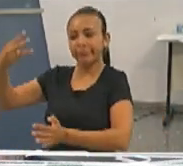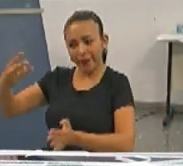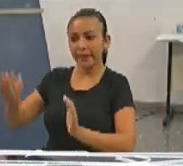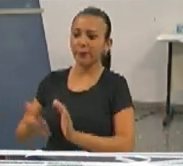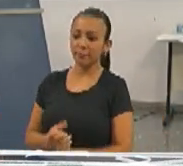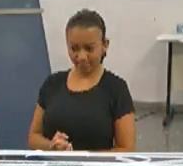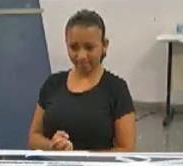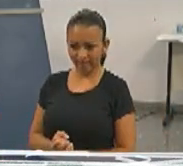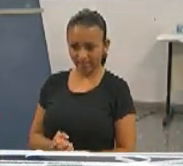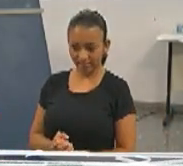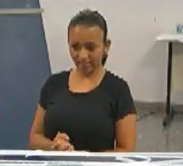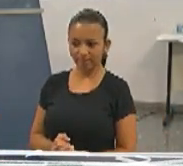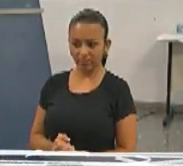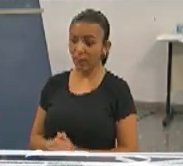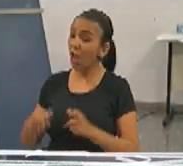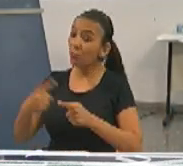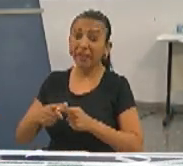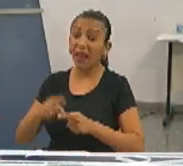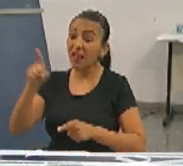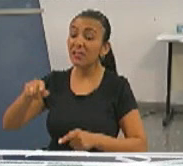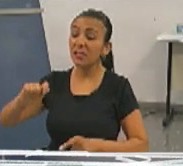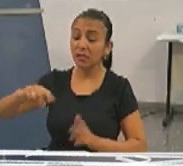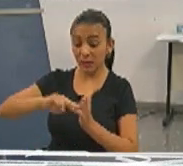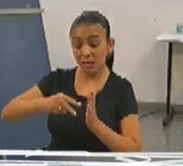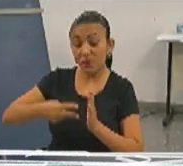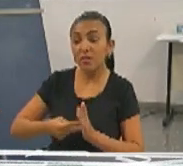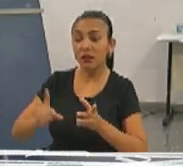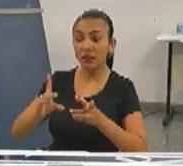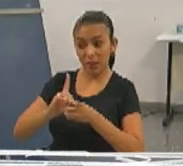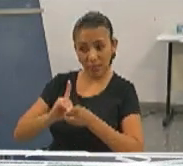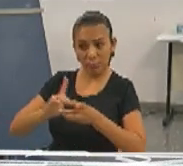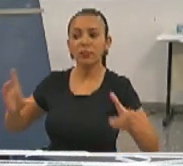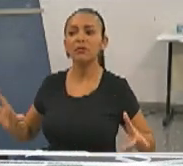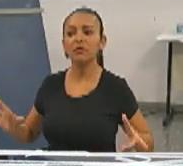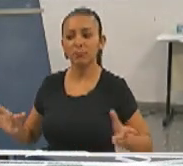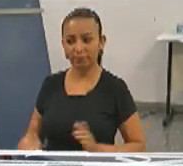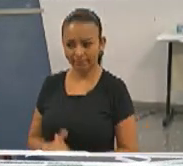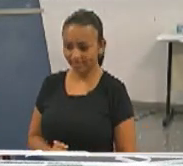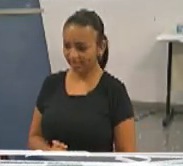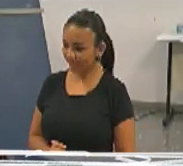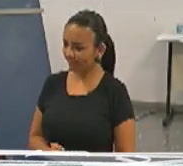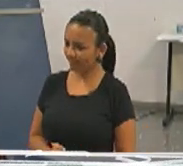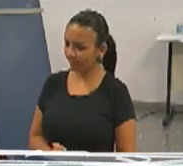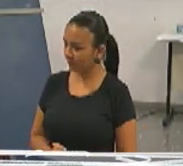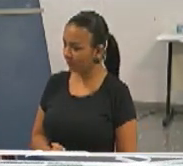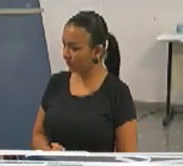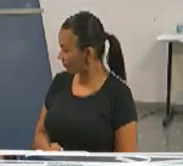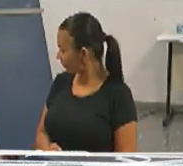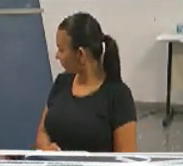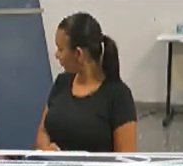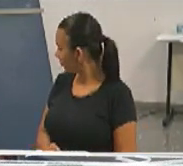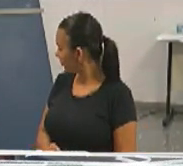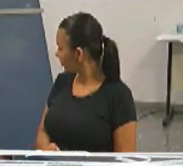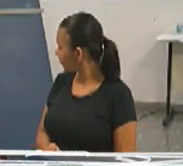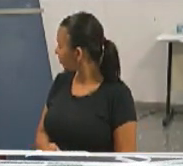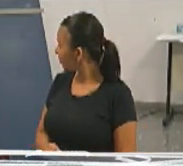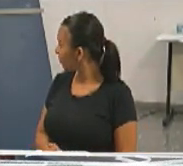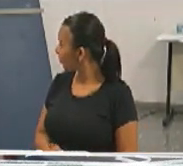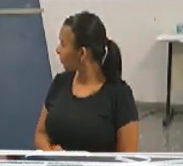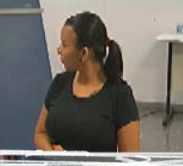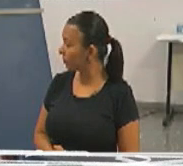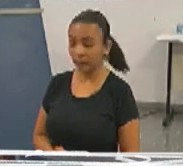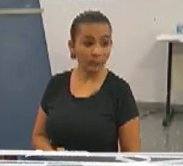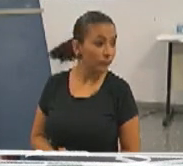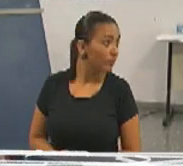mesmo falou, é democracia. É certo. Bom, a comissão, tendo entendido que a pergunta foi postulada da melhor